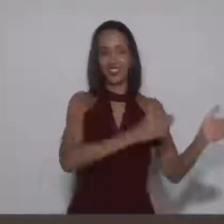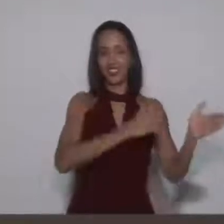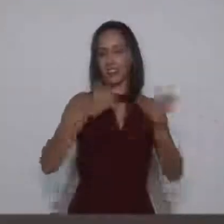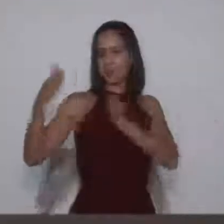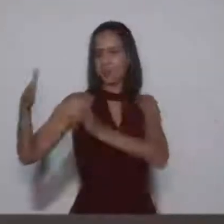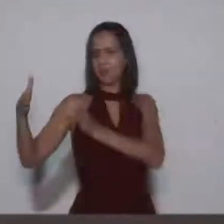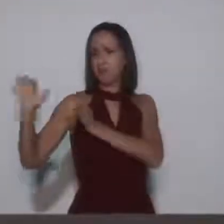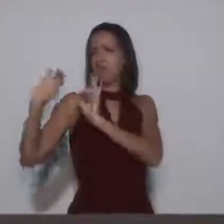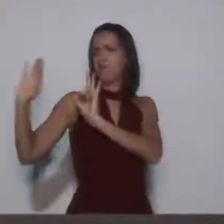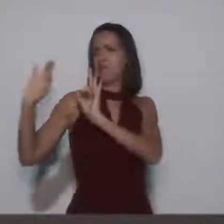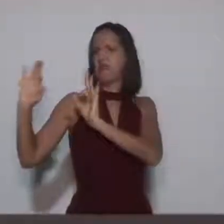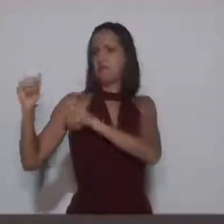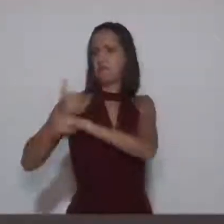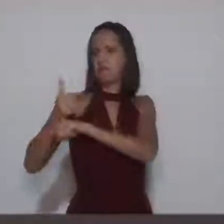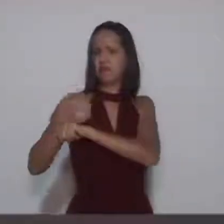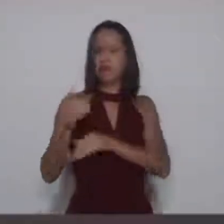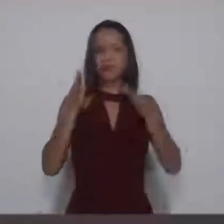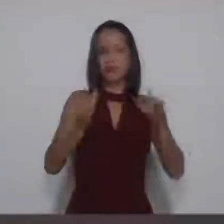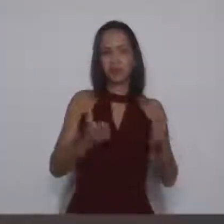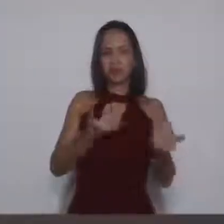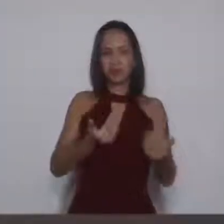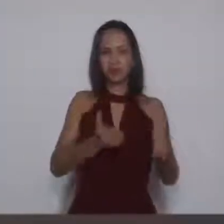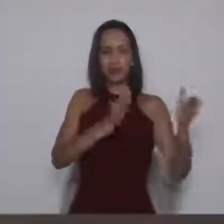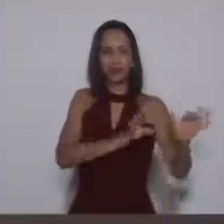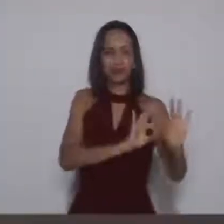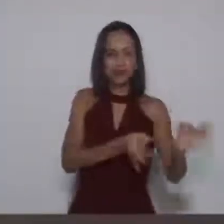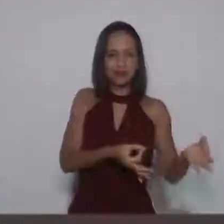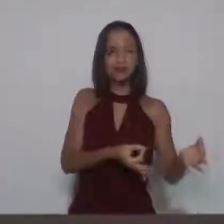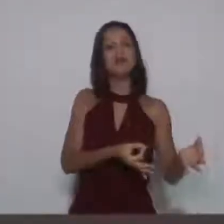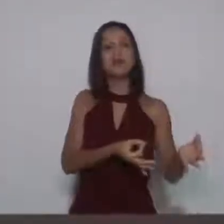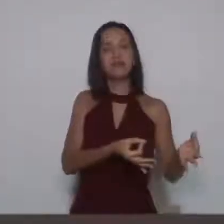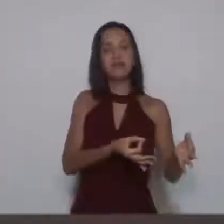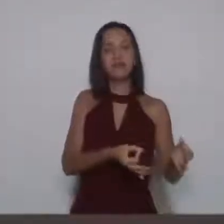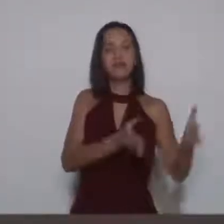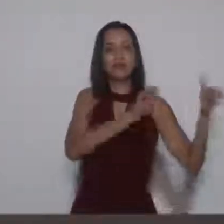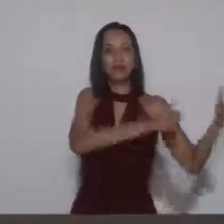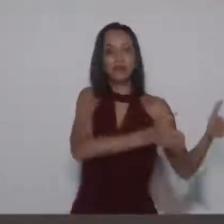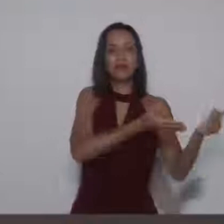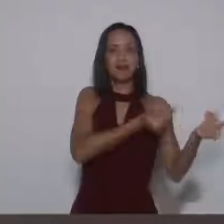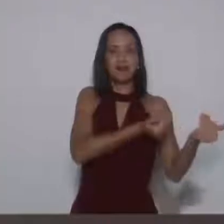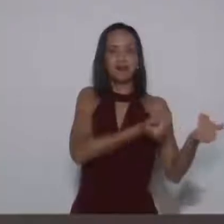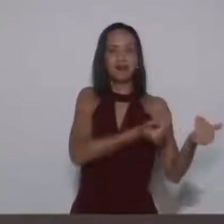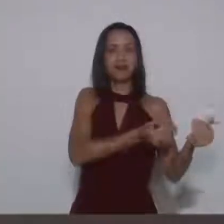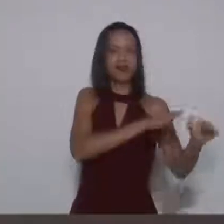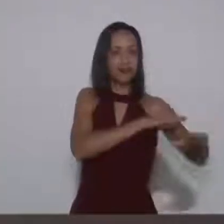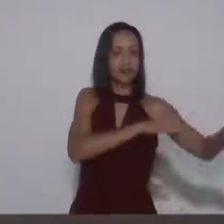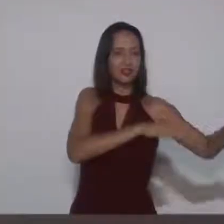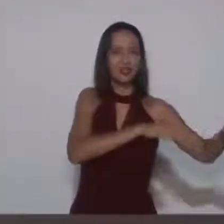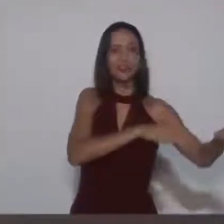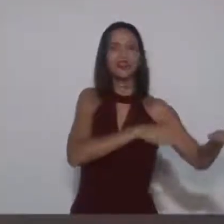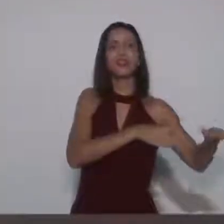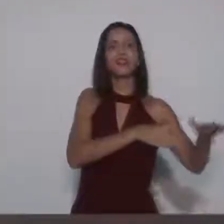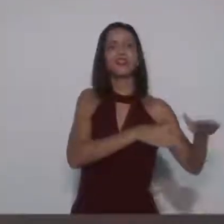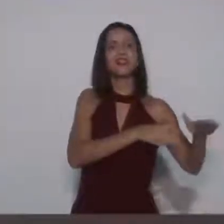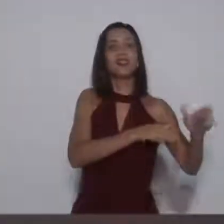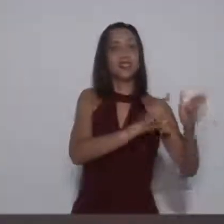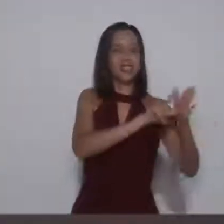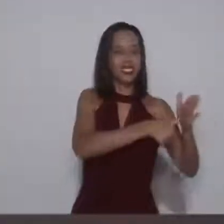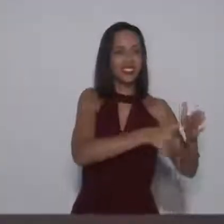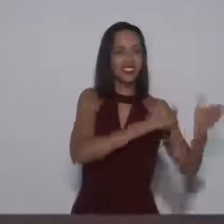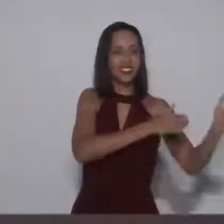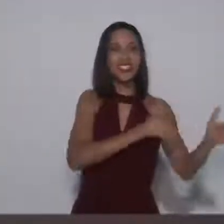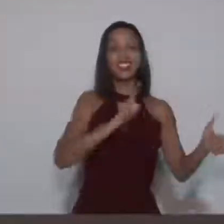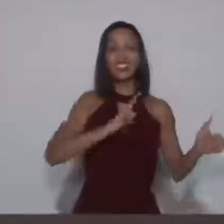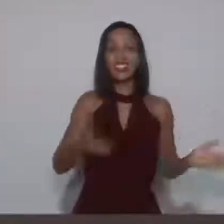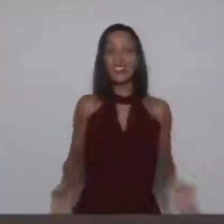profissionais, depois tinha ali o júnior, juniores, amador, tinha o juvenil, infantil e o pré-infantil, ainda tinha o fraldinho ainda,